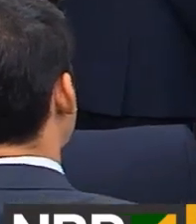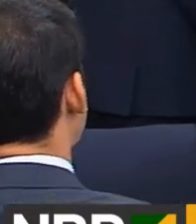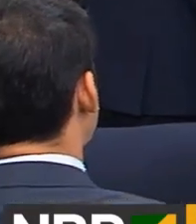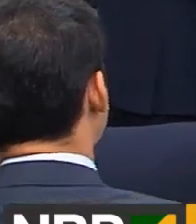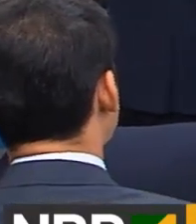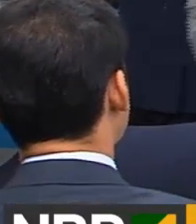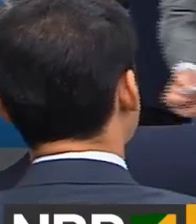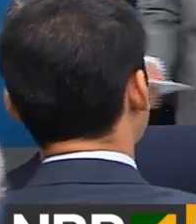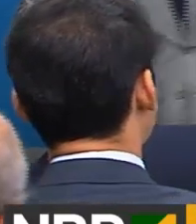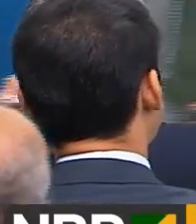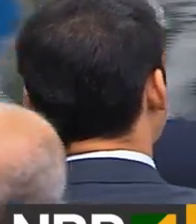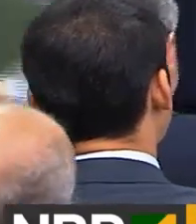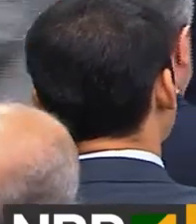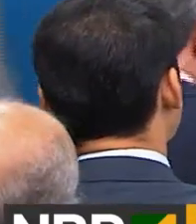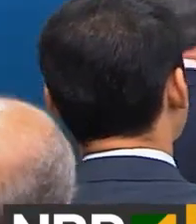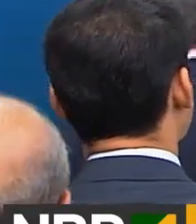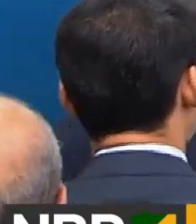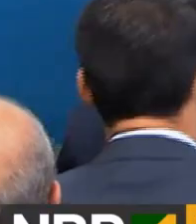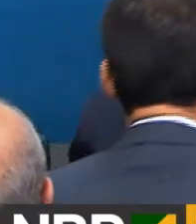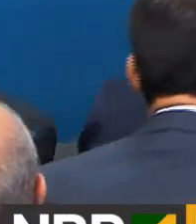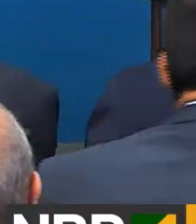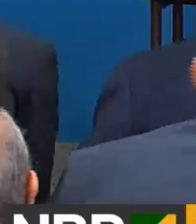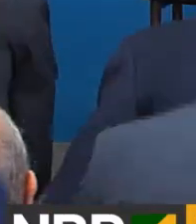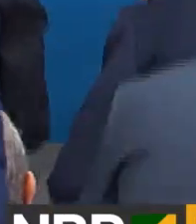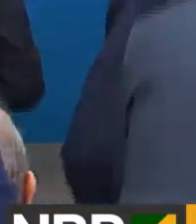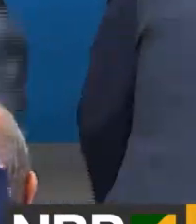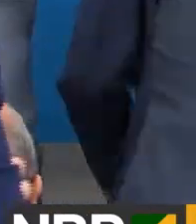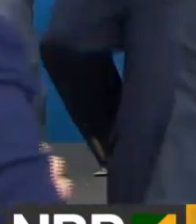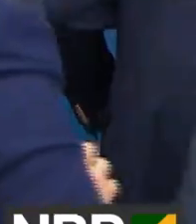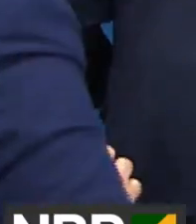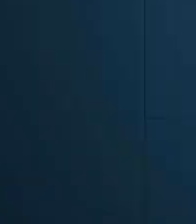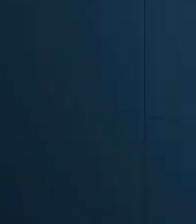está encerrada essa cerimônia